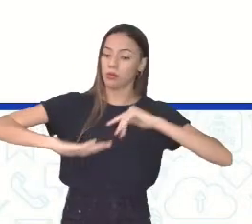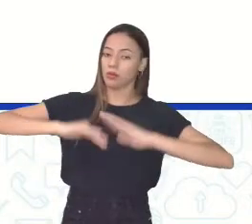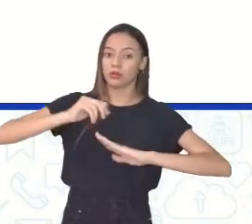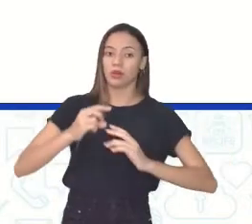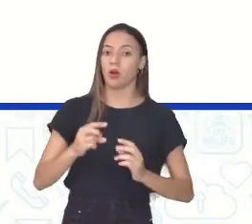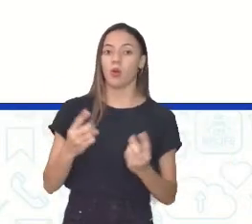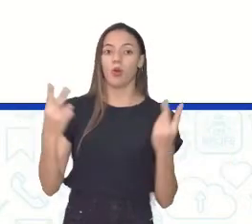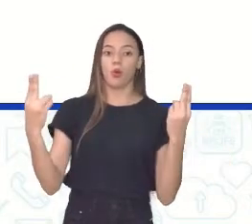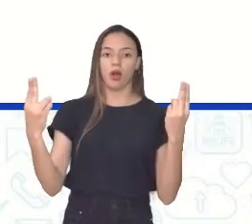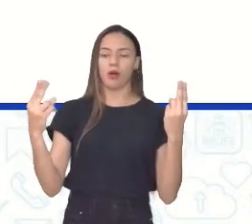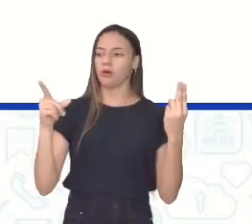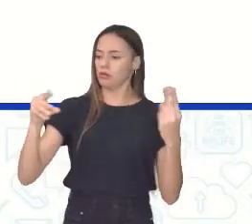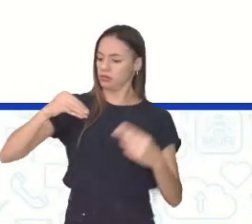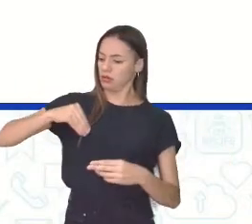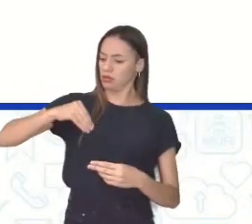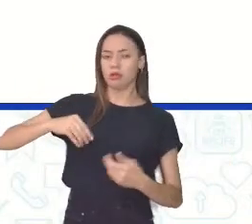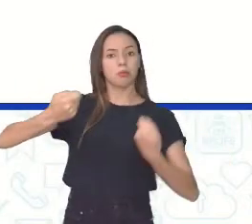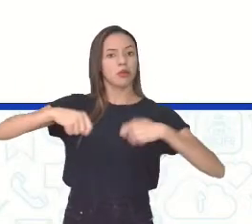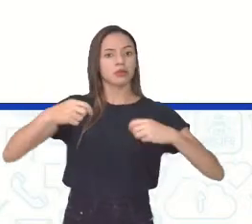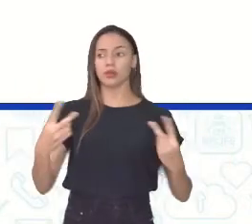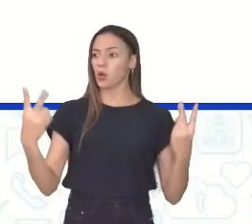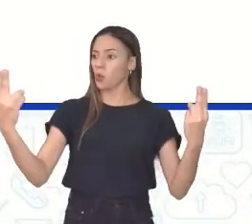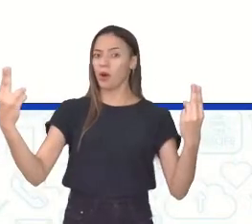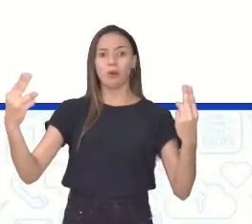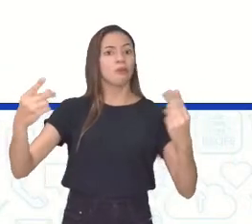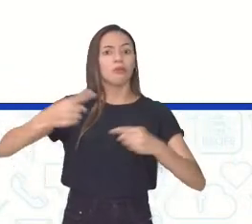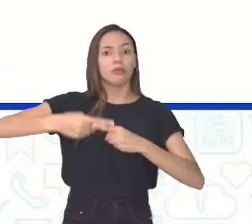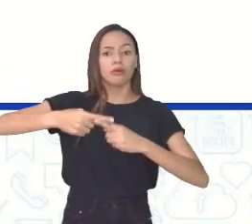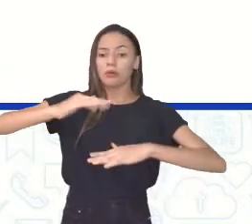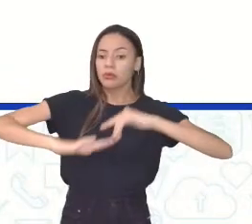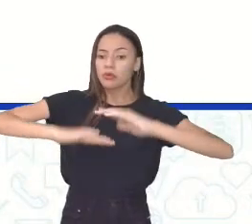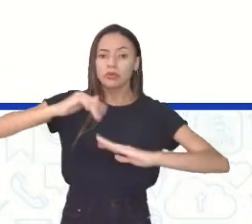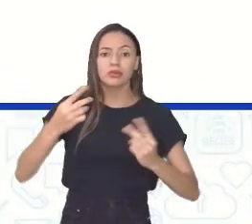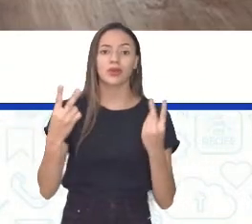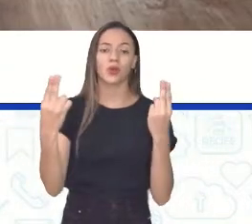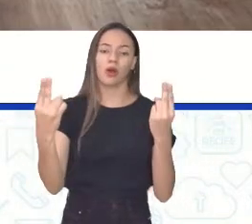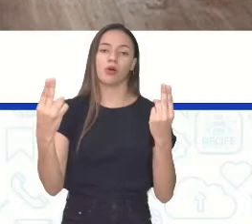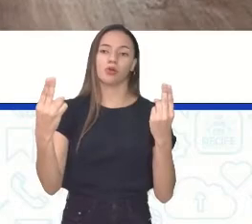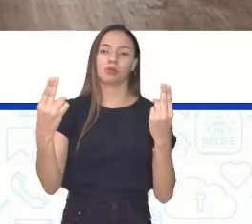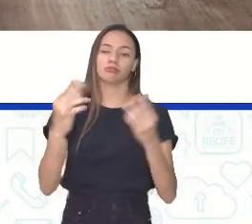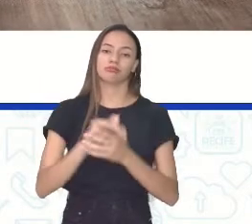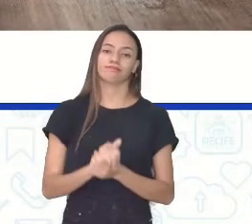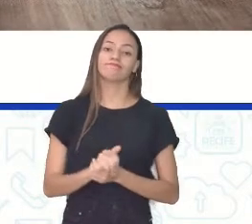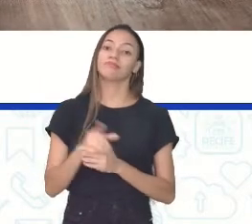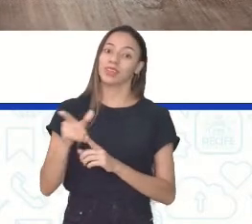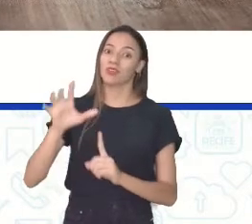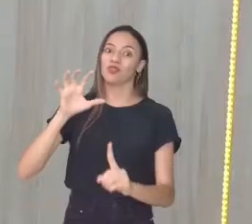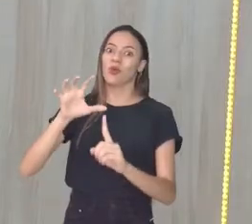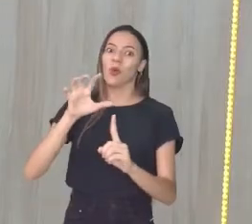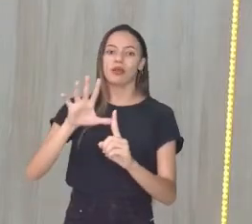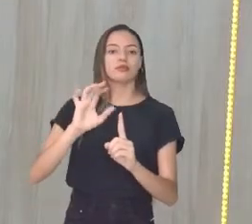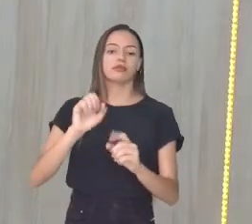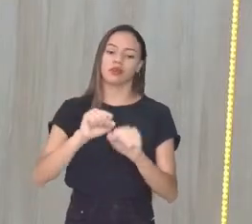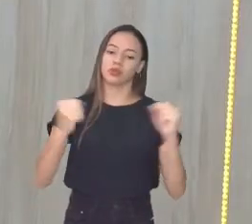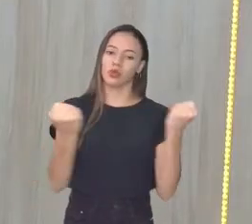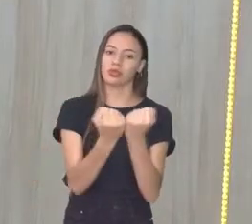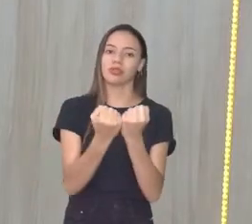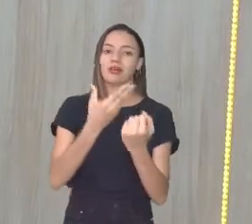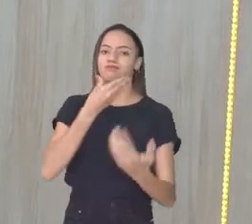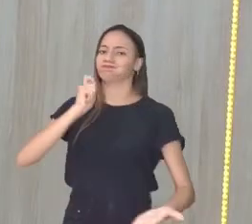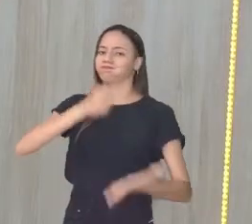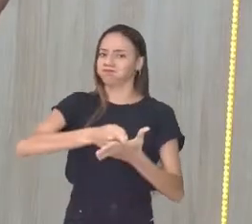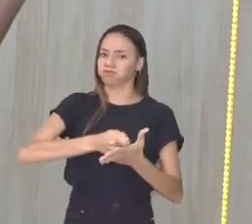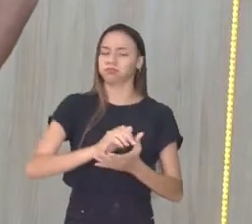salário deve ser compatível. Não é justo? Não é? Então, isso é um reflexo dessa sociedade. Então, de acordo com o relatório, não